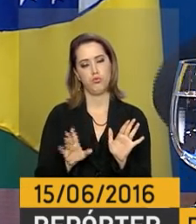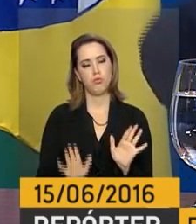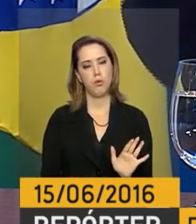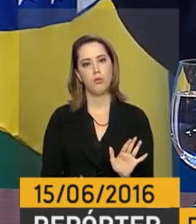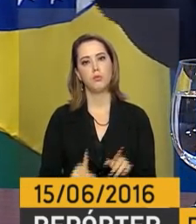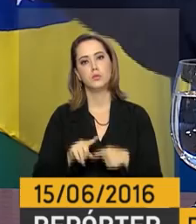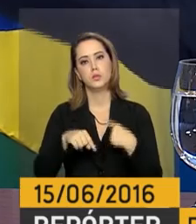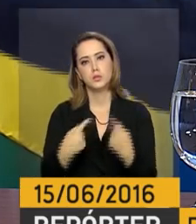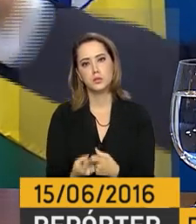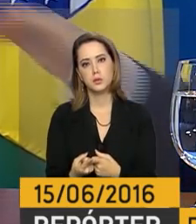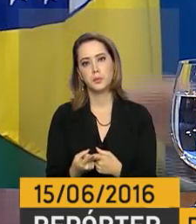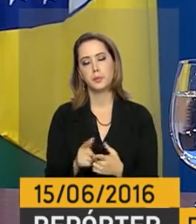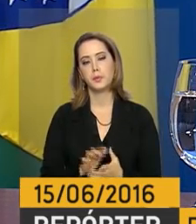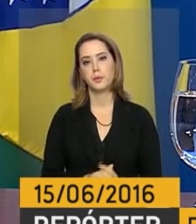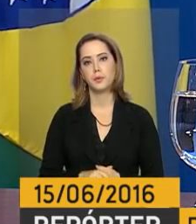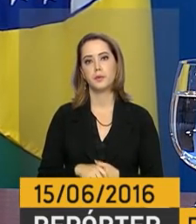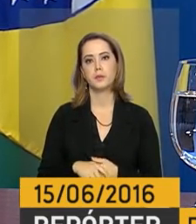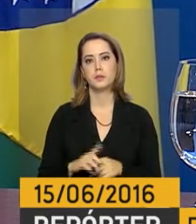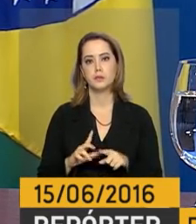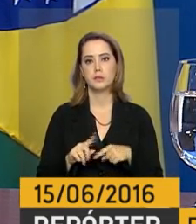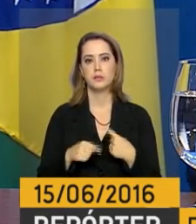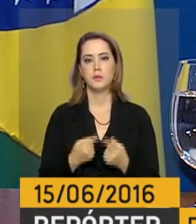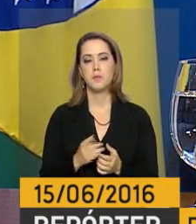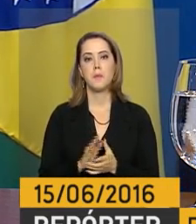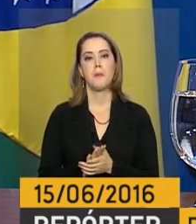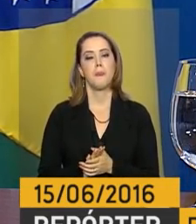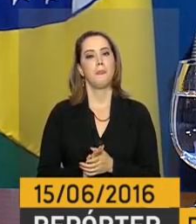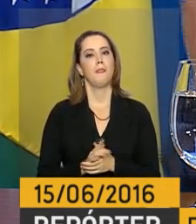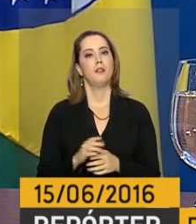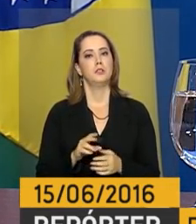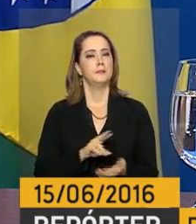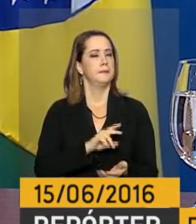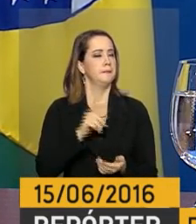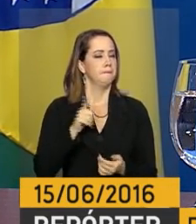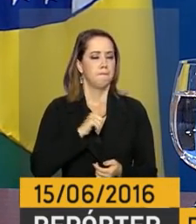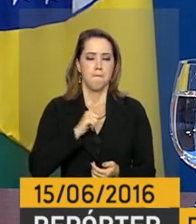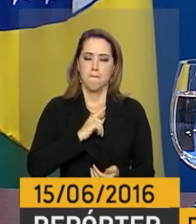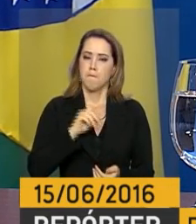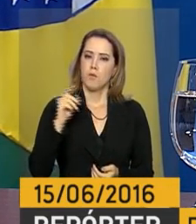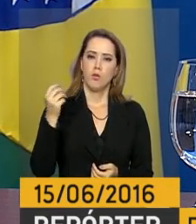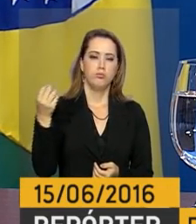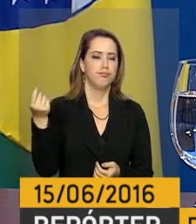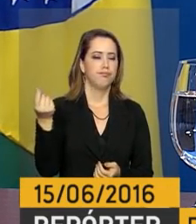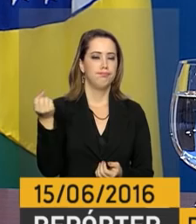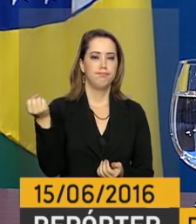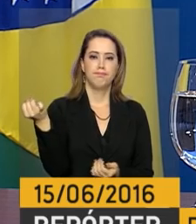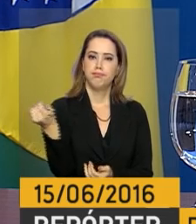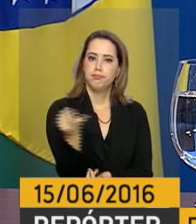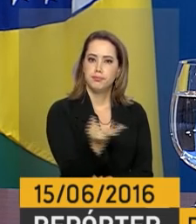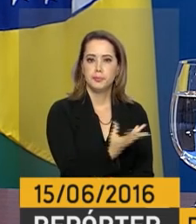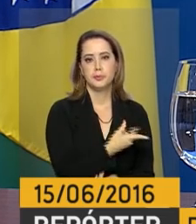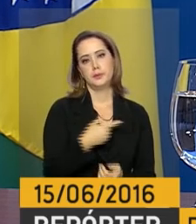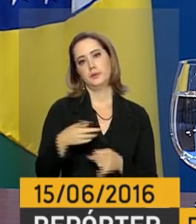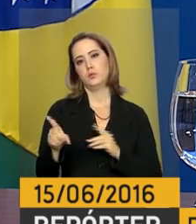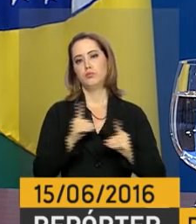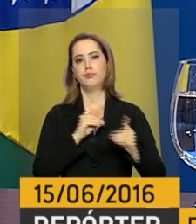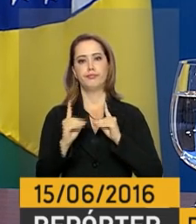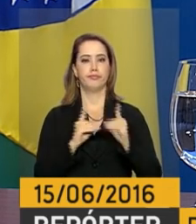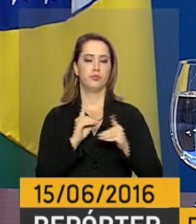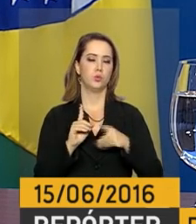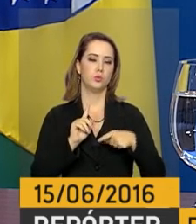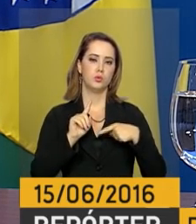aqui isso, porque isto é uma outra conversa específica. Existe uma série de outras discussões